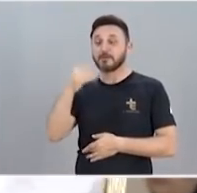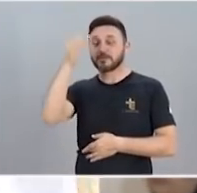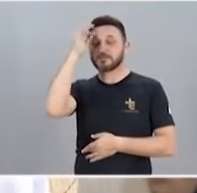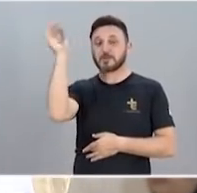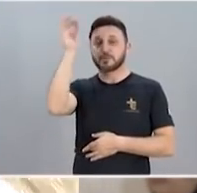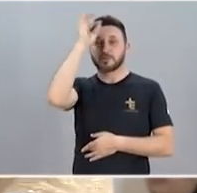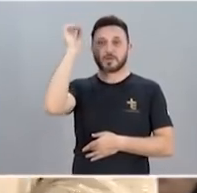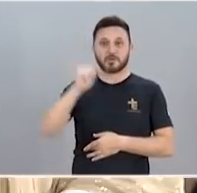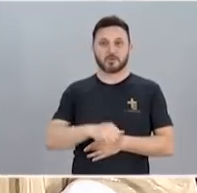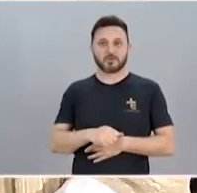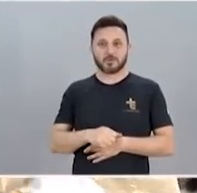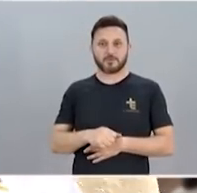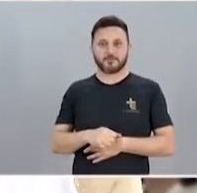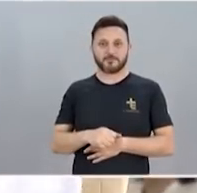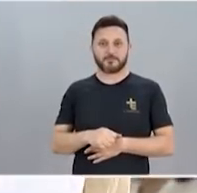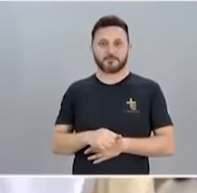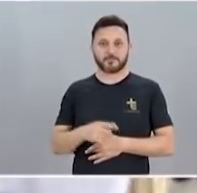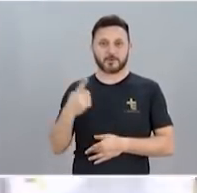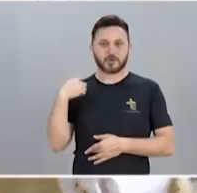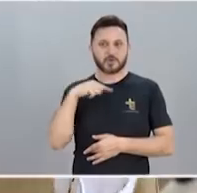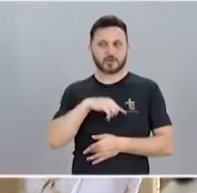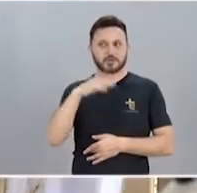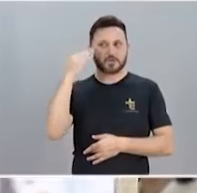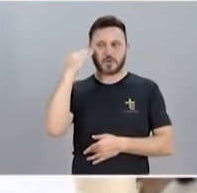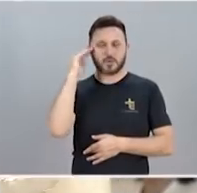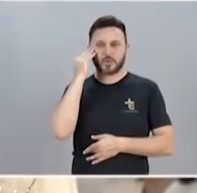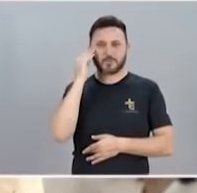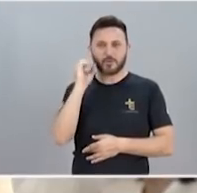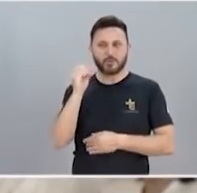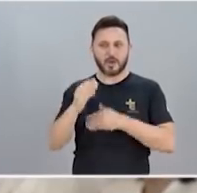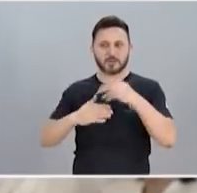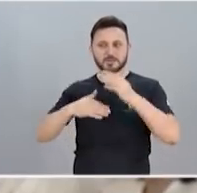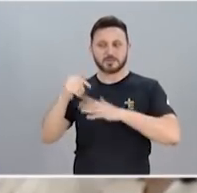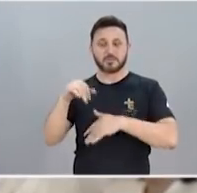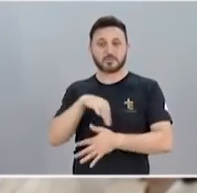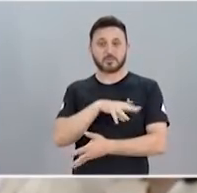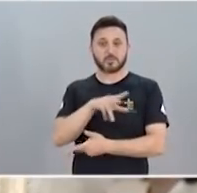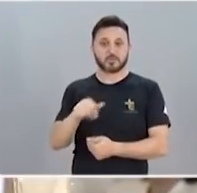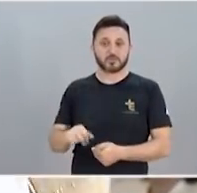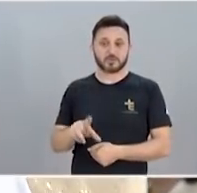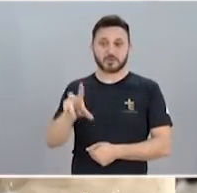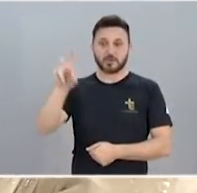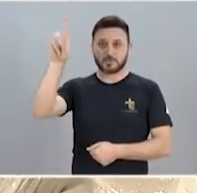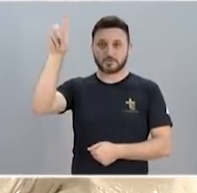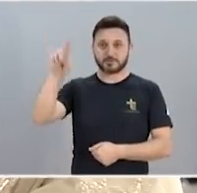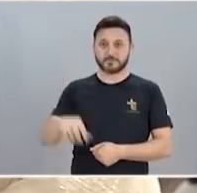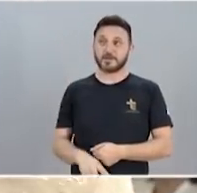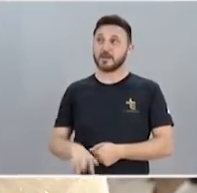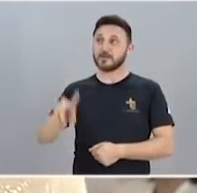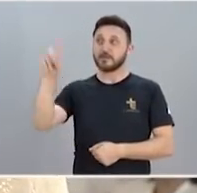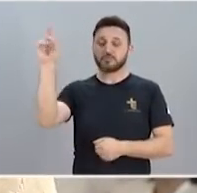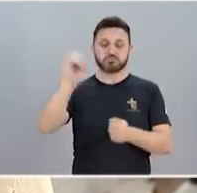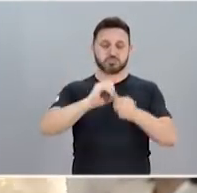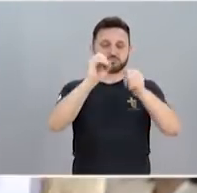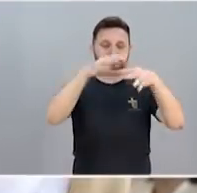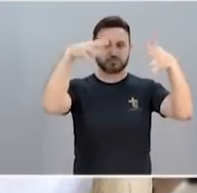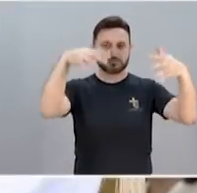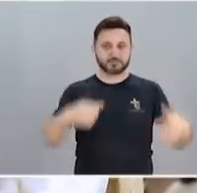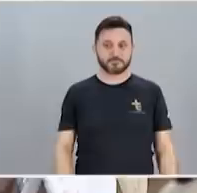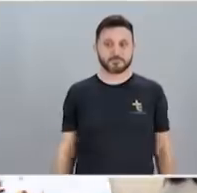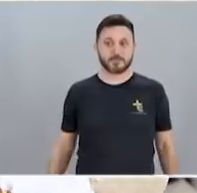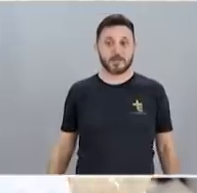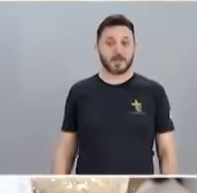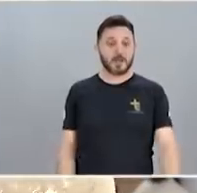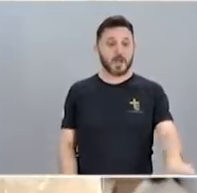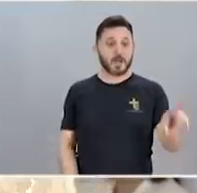mesmo não compreendendo, pelas ações de Deus no mundo. O Pai que criou, a